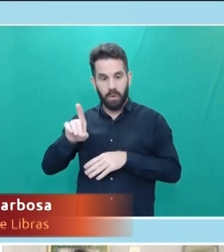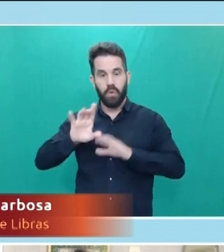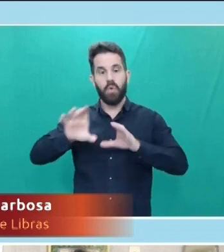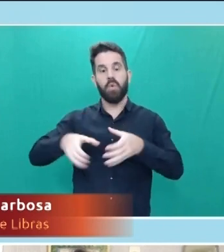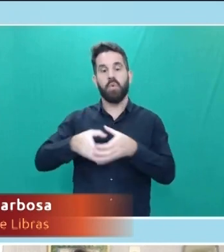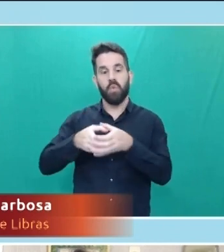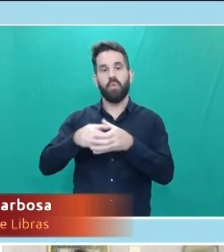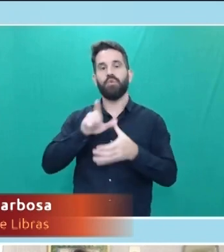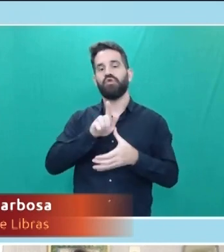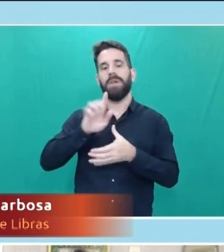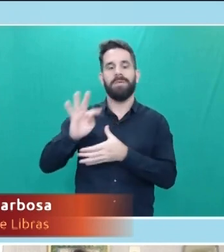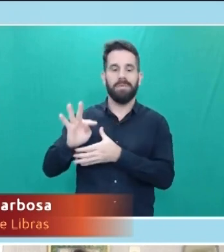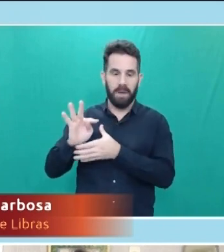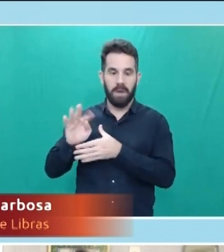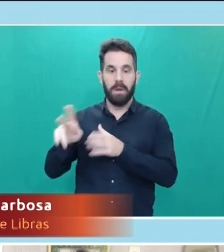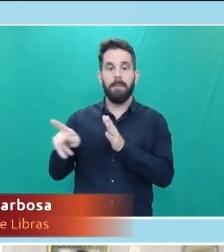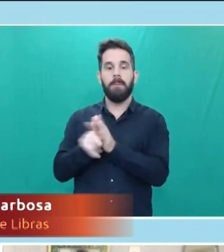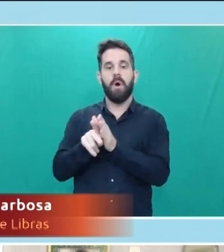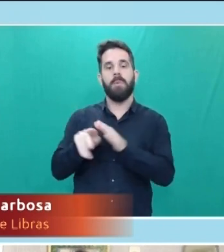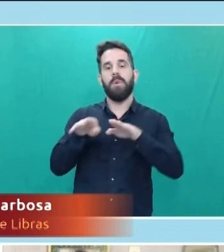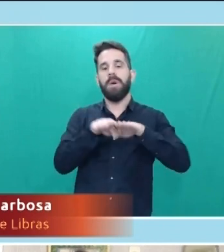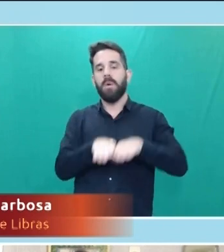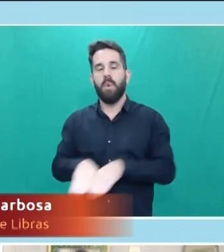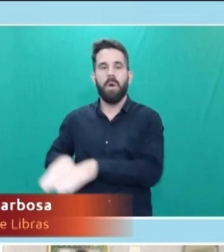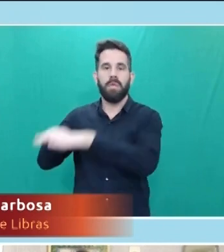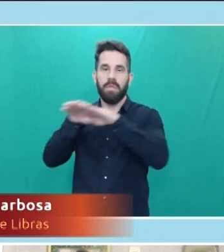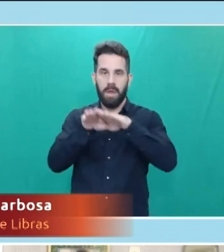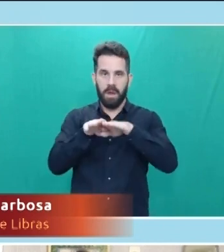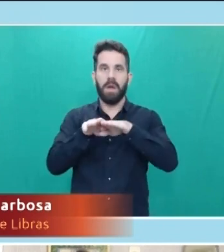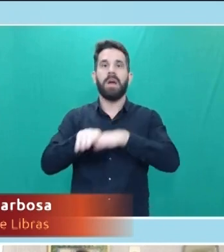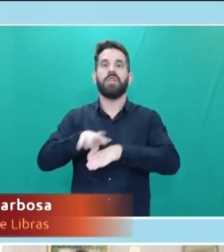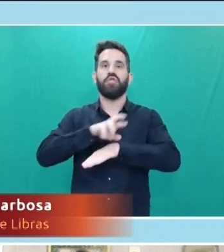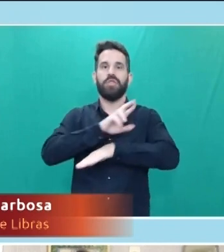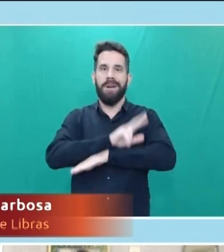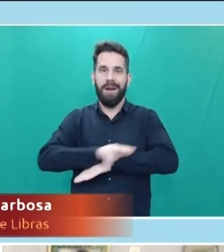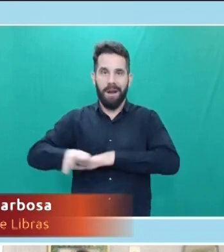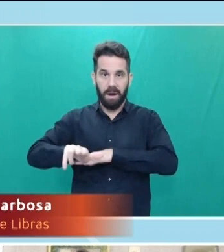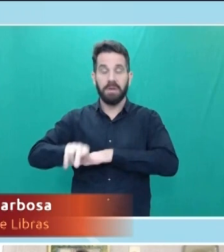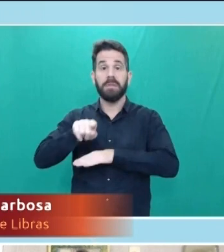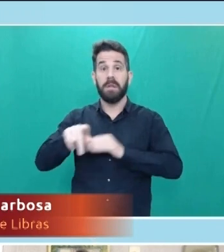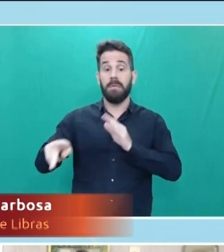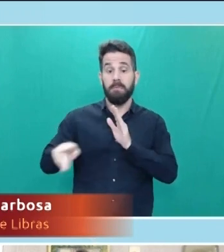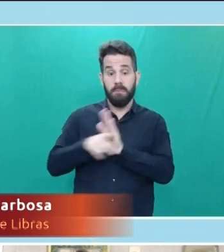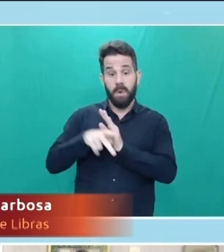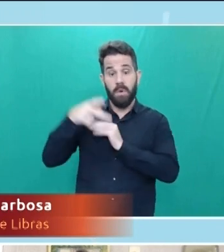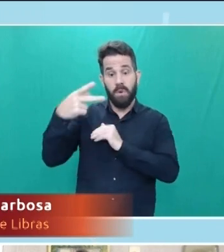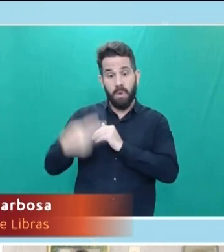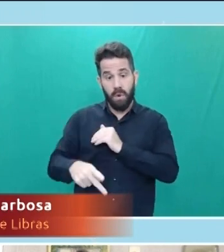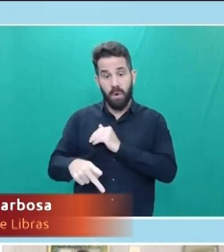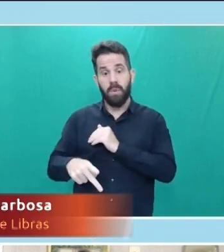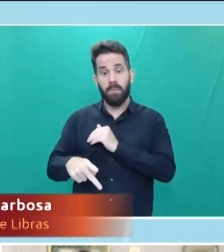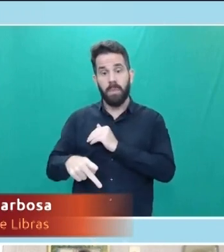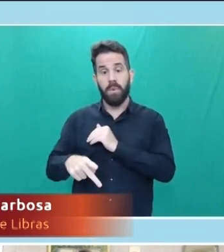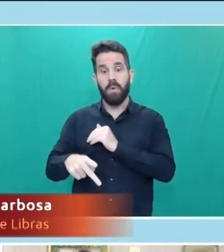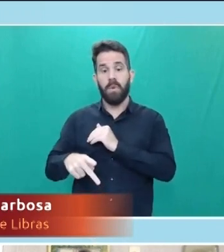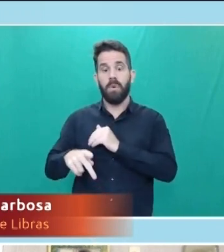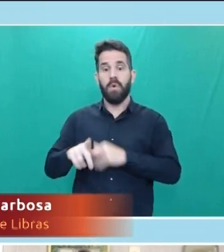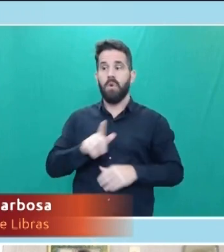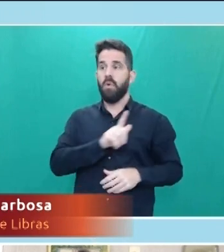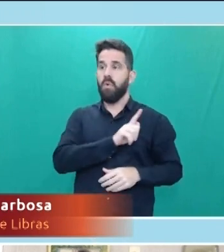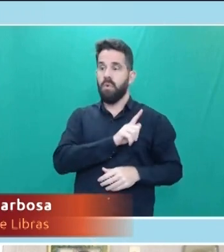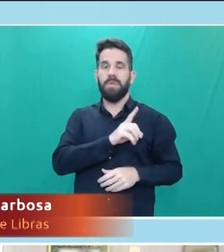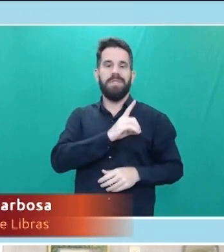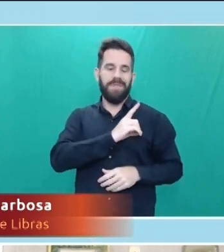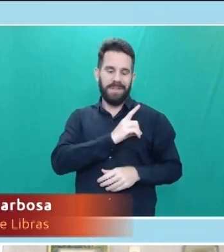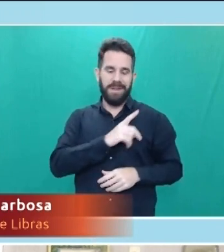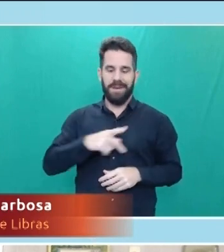Racial da Defensoria Pública do Estado de Goiás. Salomão, muito obrigada também pela sua presença. Já peço que você faça a sua descrição para o nosso público cego